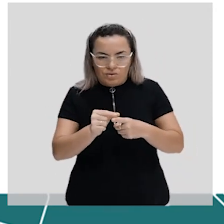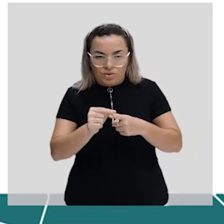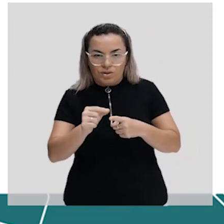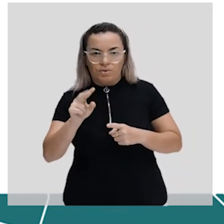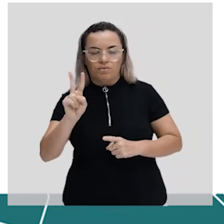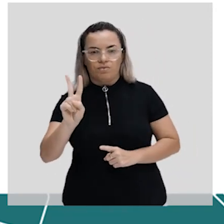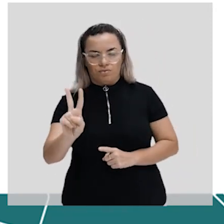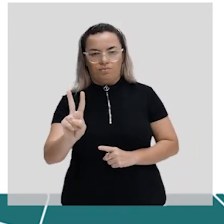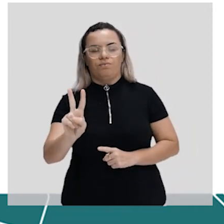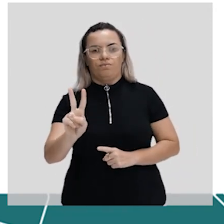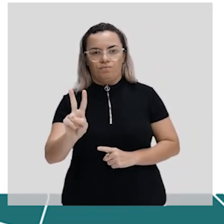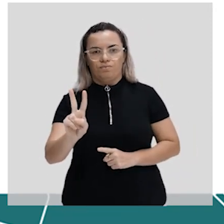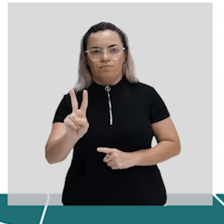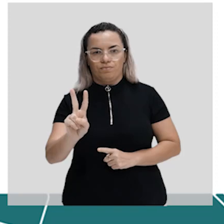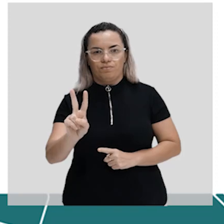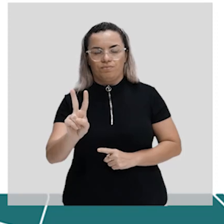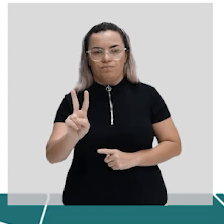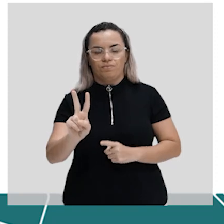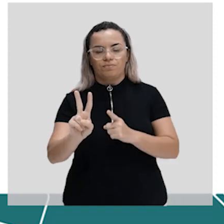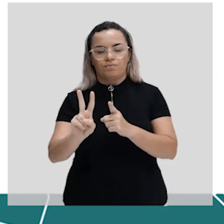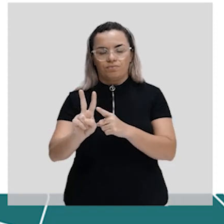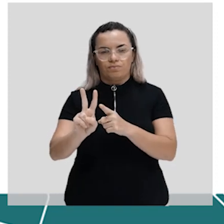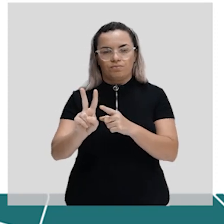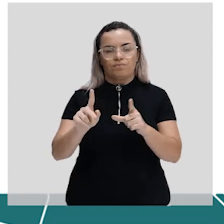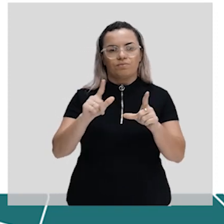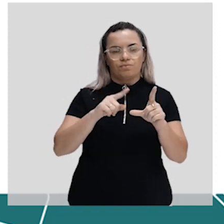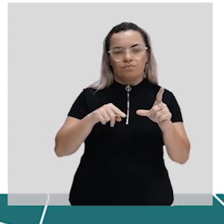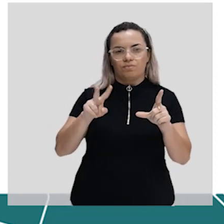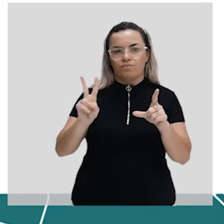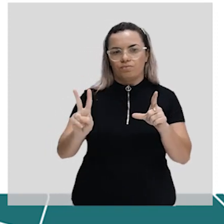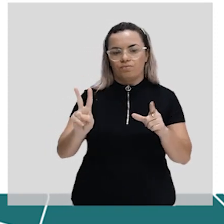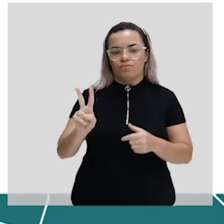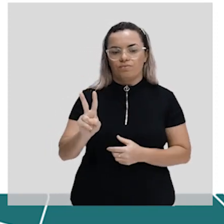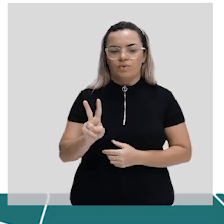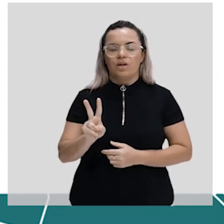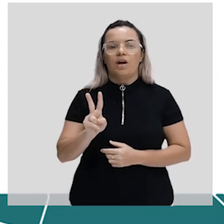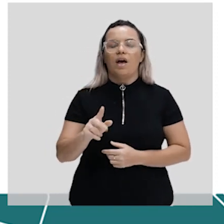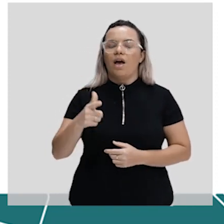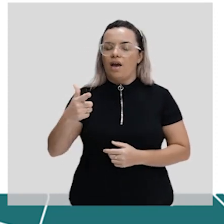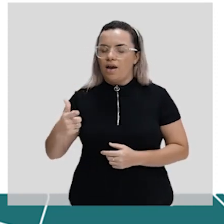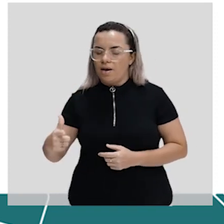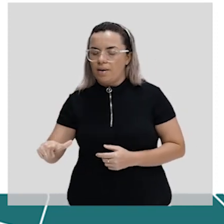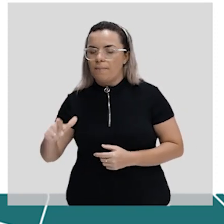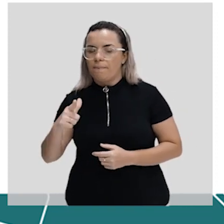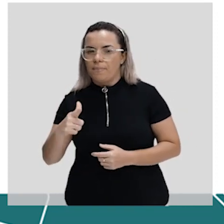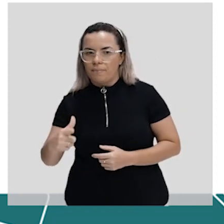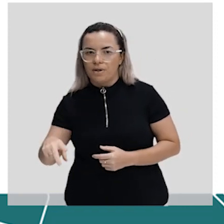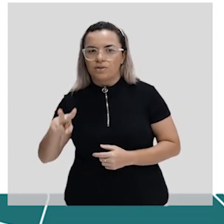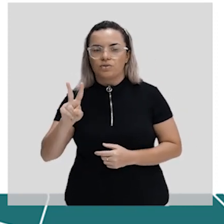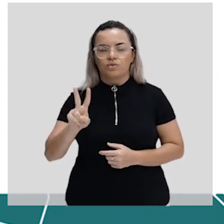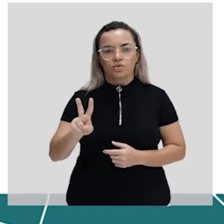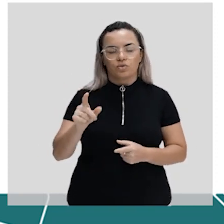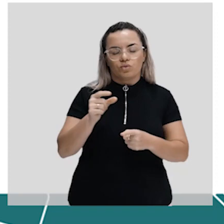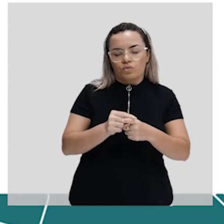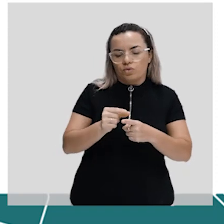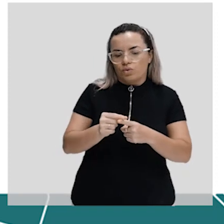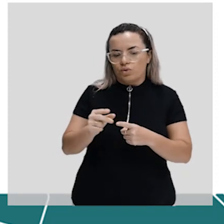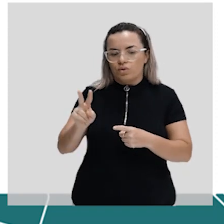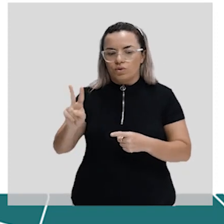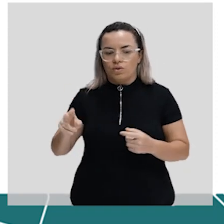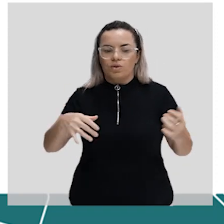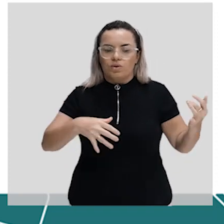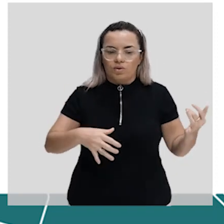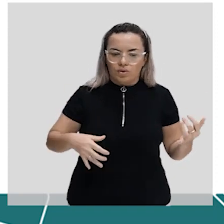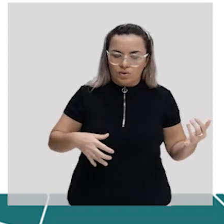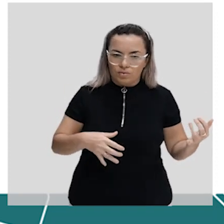Ó. Vozes veladas, veludosas, vozes. Volúpias dos violões,